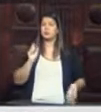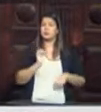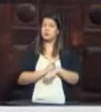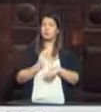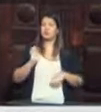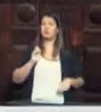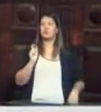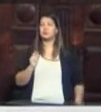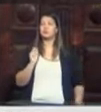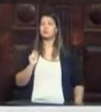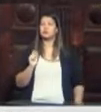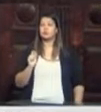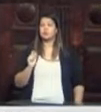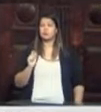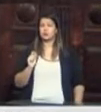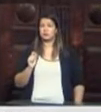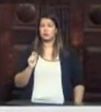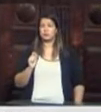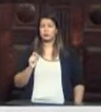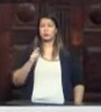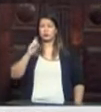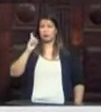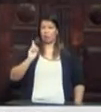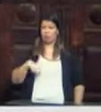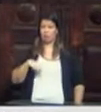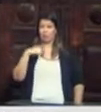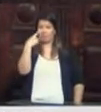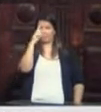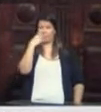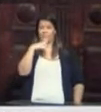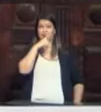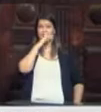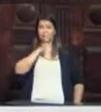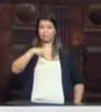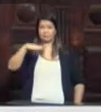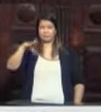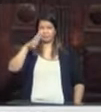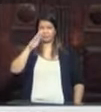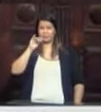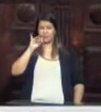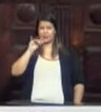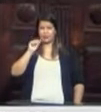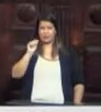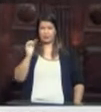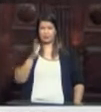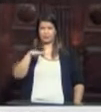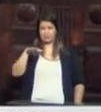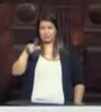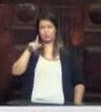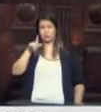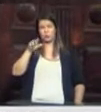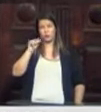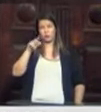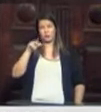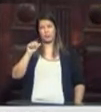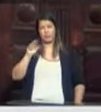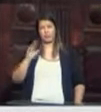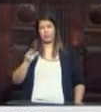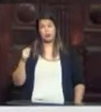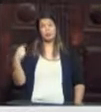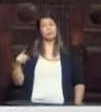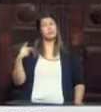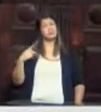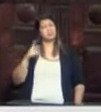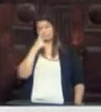às Olimpíadas? A despoluição da Baía de Guanabara. Algo que simplesmente parece que foi esquecido, algo que